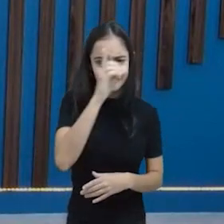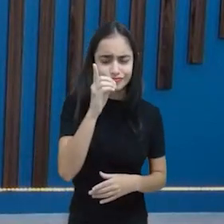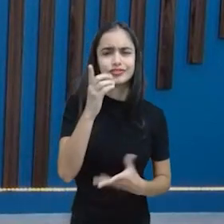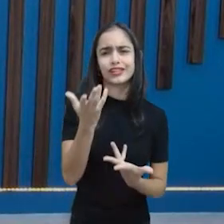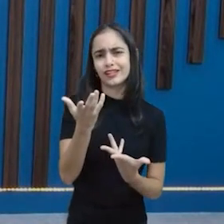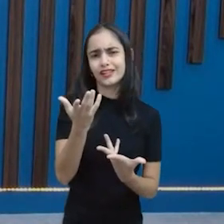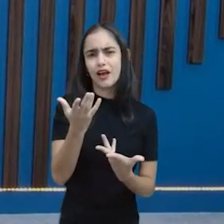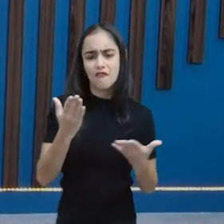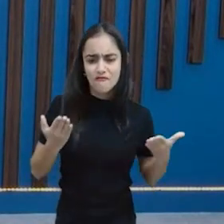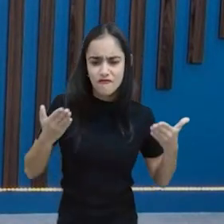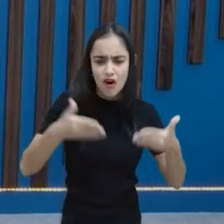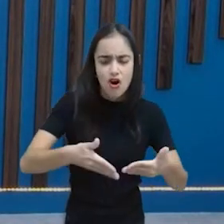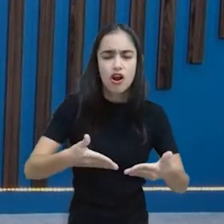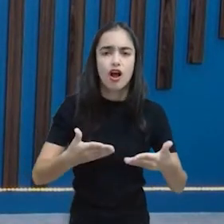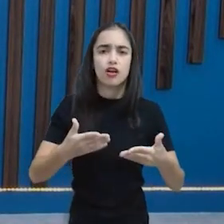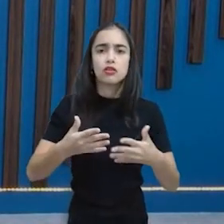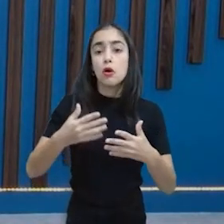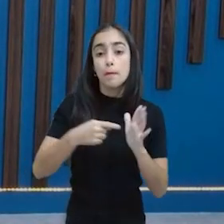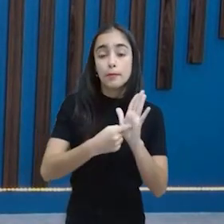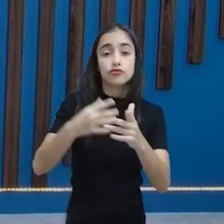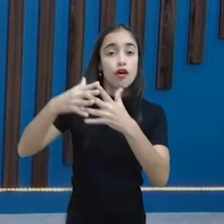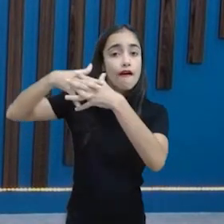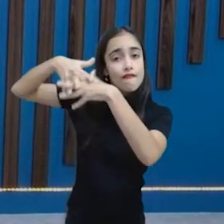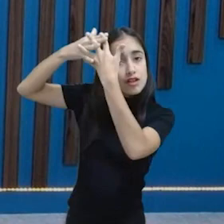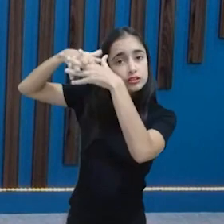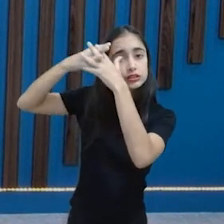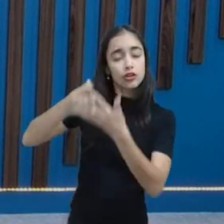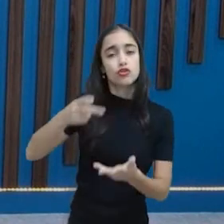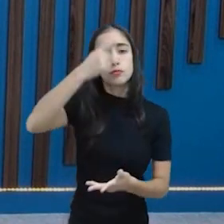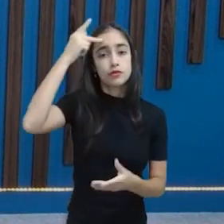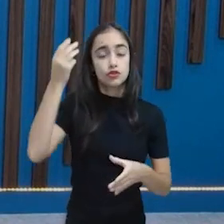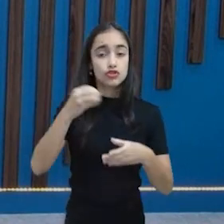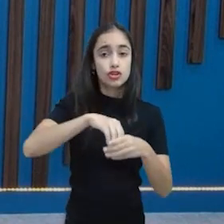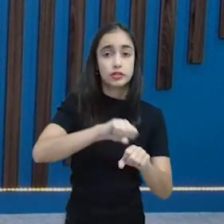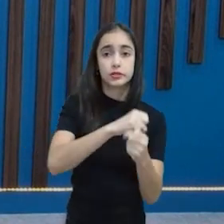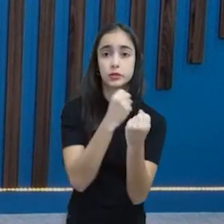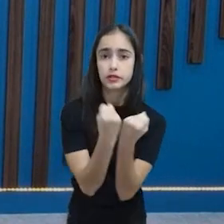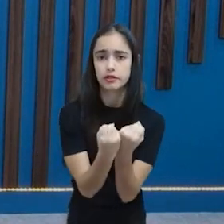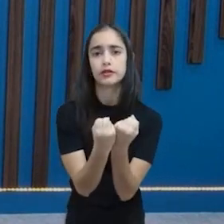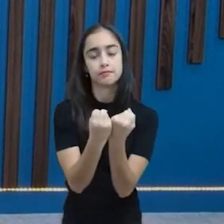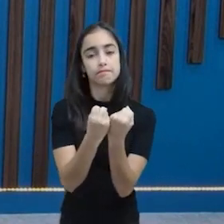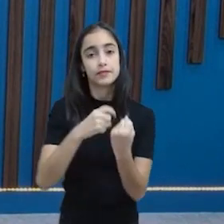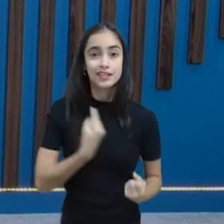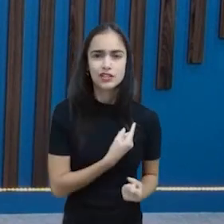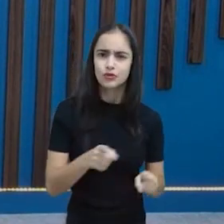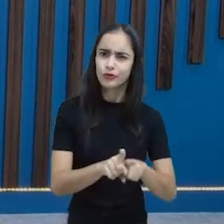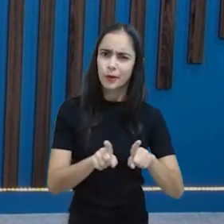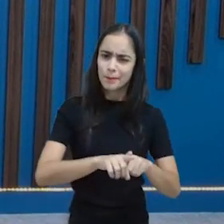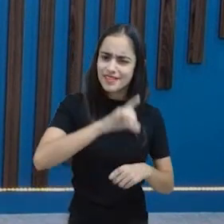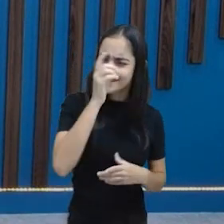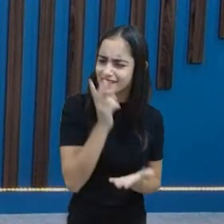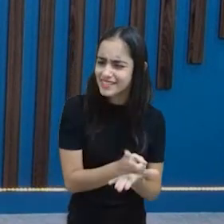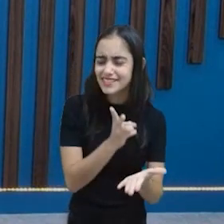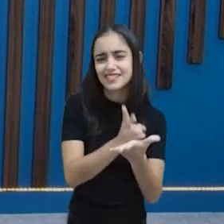né, reflexões aí que está dentro da nossa sociedade, e para que a gente cada vez mais